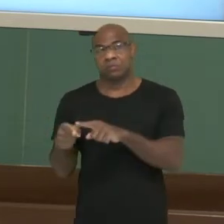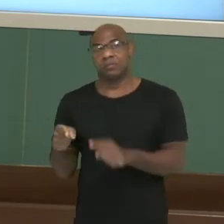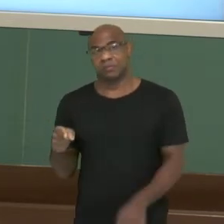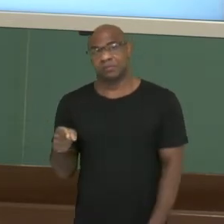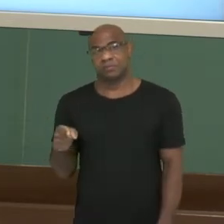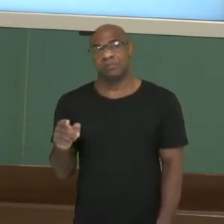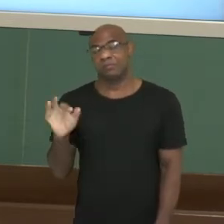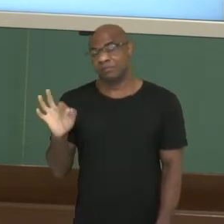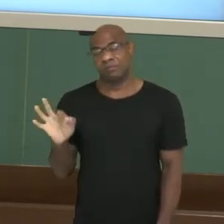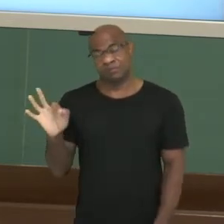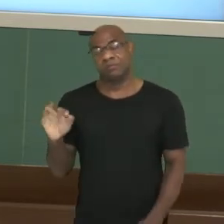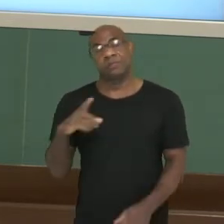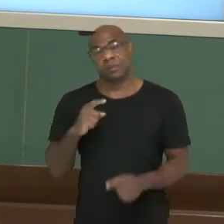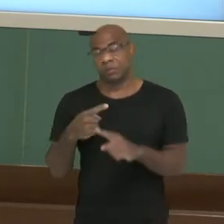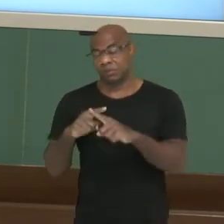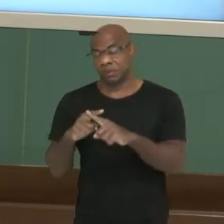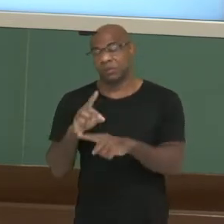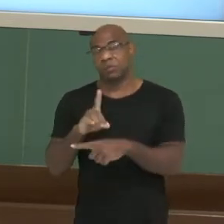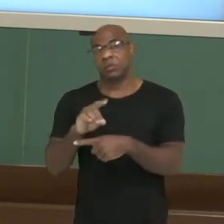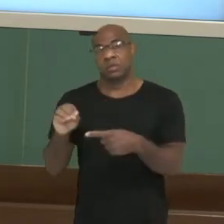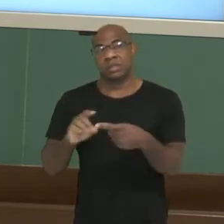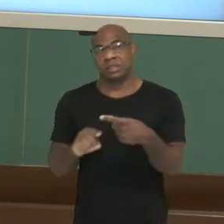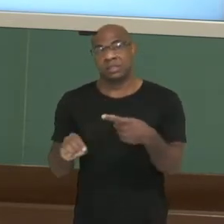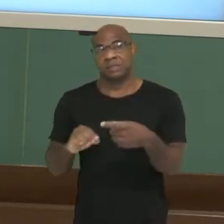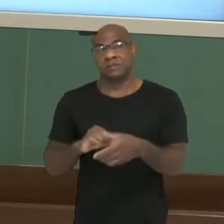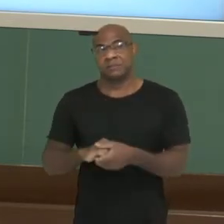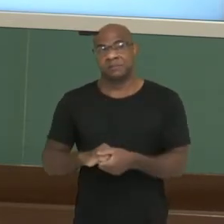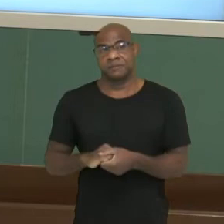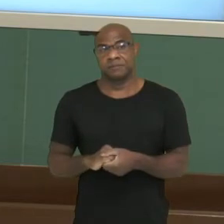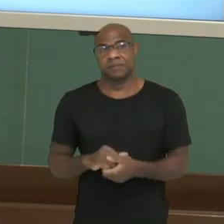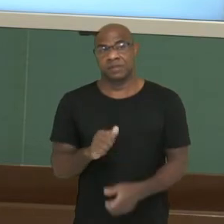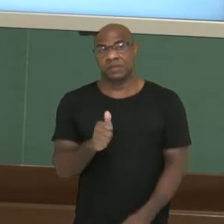você multiplica por 100. Então, multiplicando por 100 vai dar